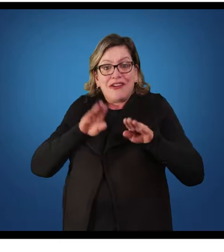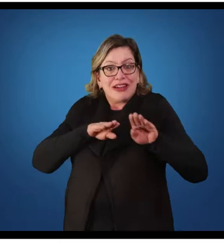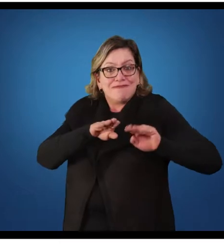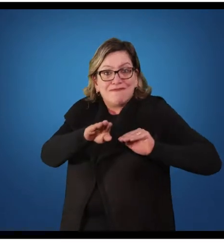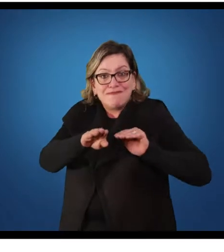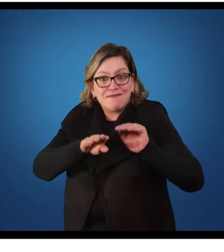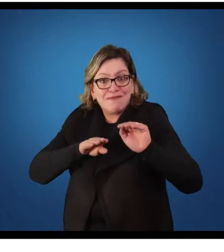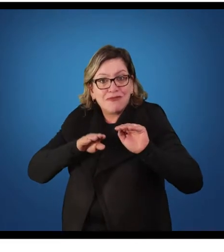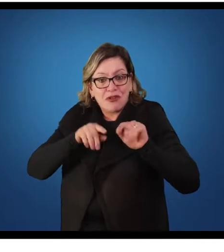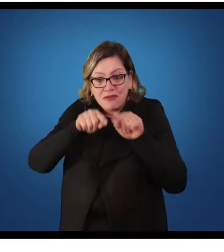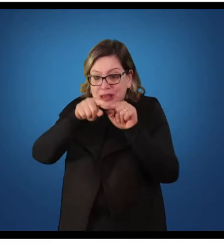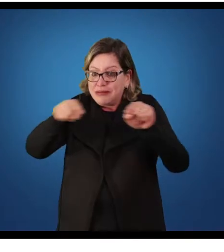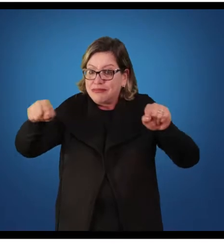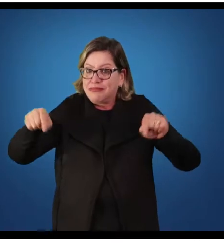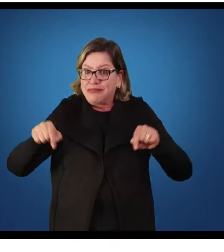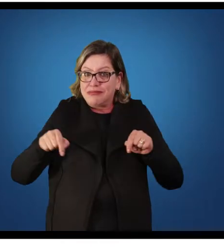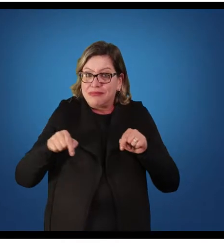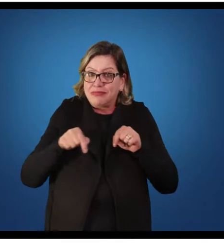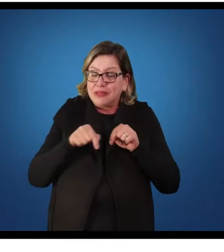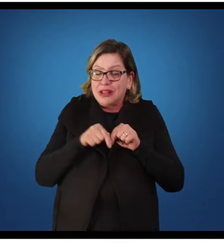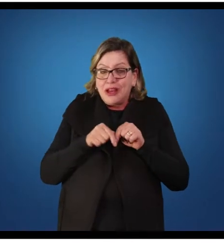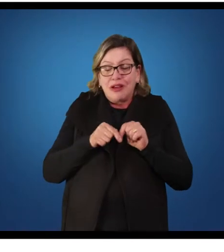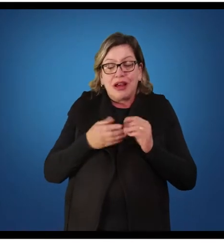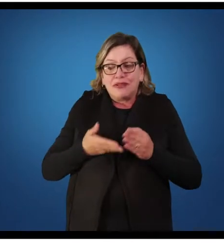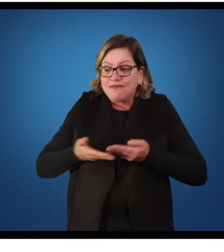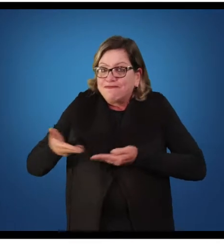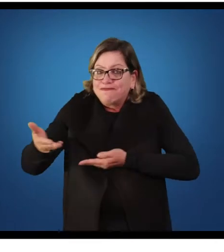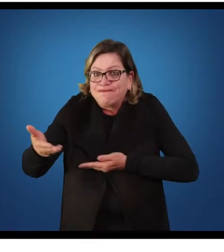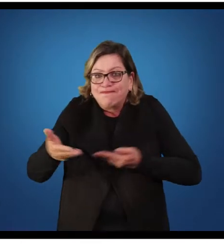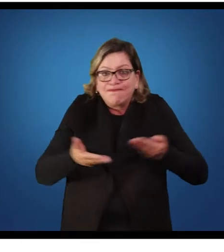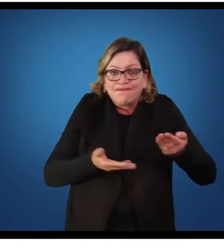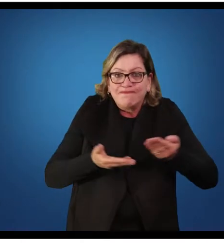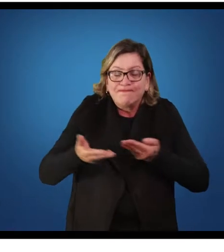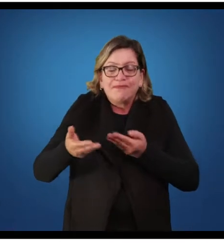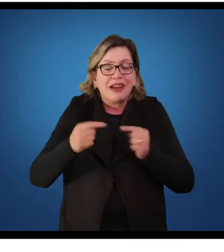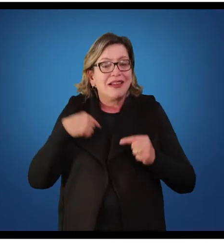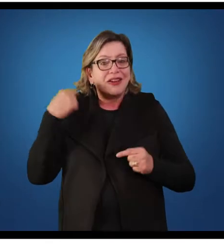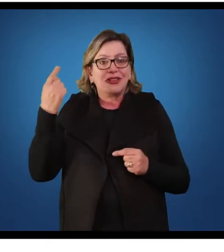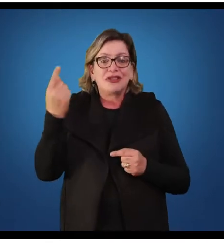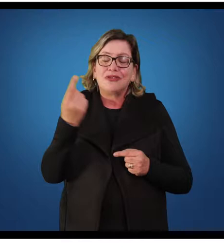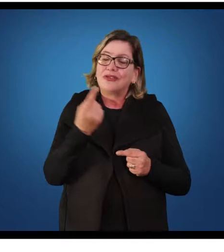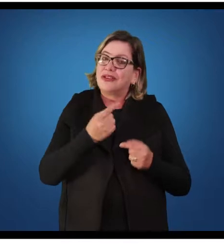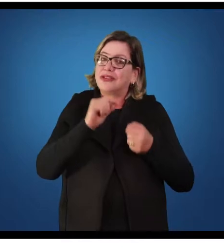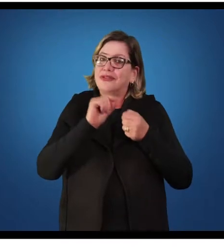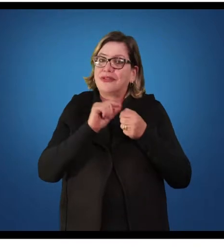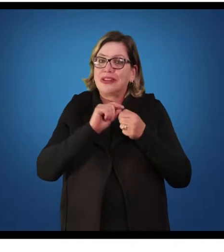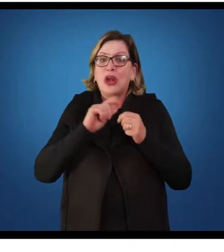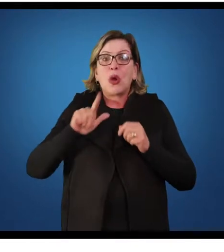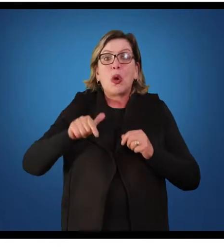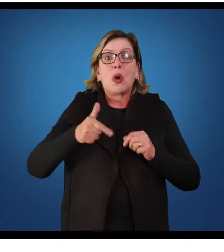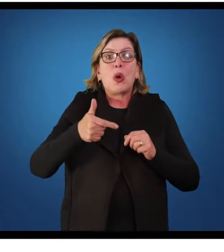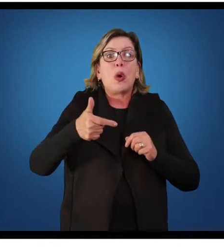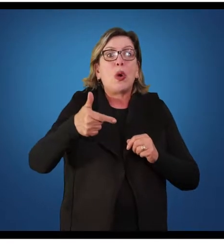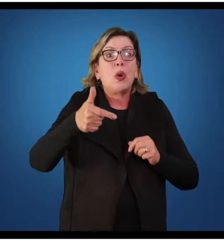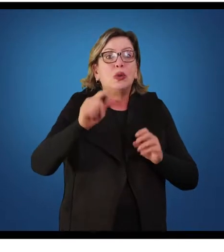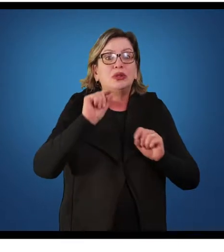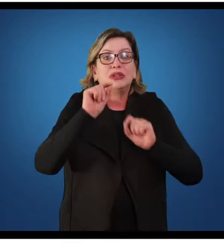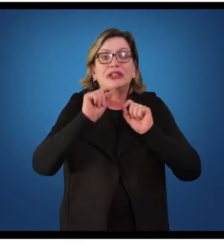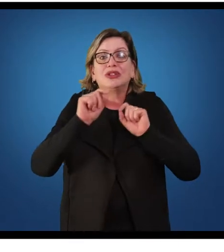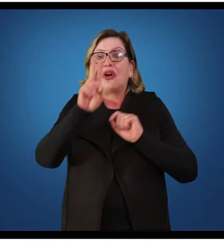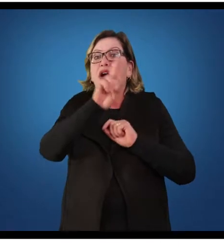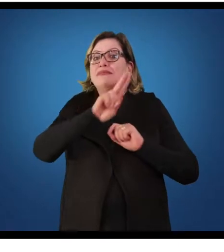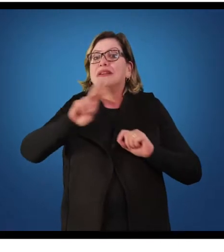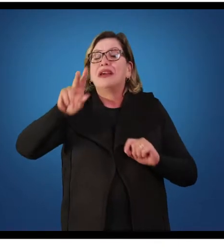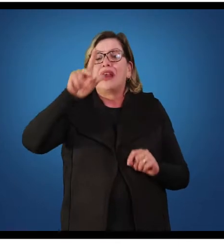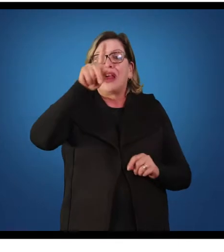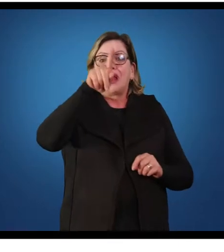movimentação na quadra, né? O deslocamento na quadra, nós vamos fazer um outro fundamento chamado de